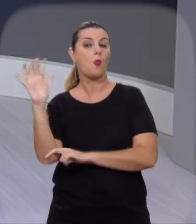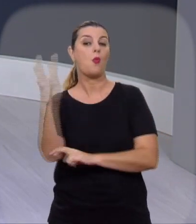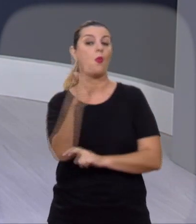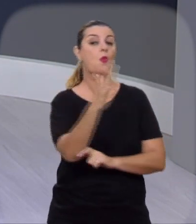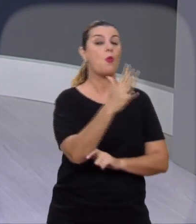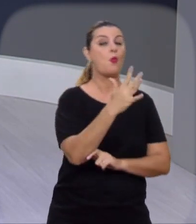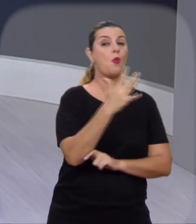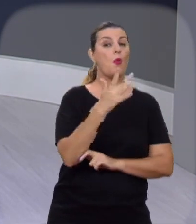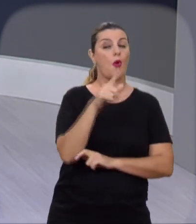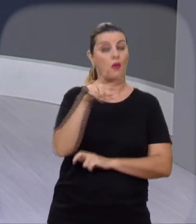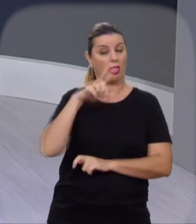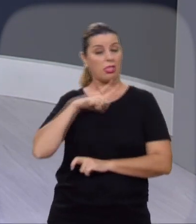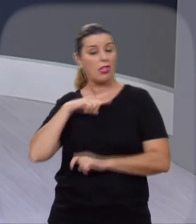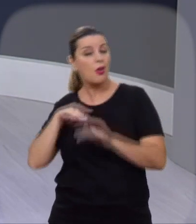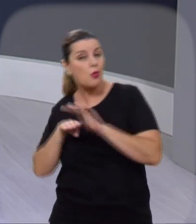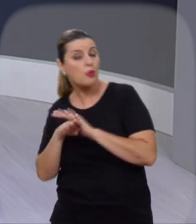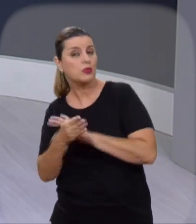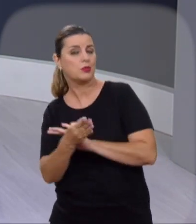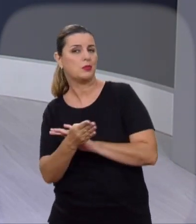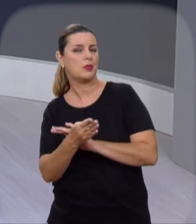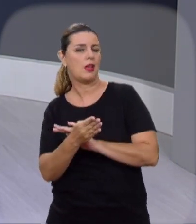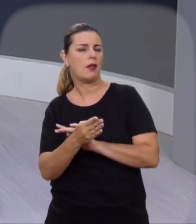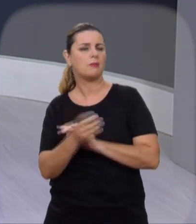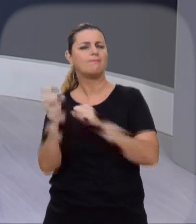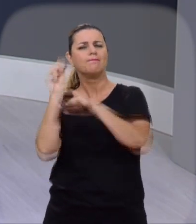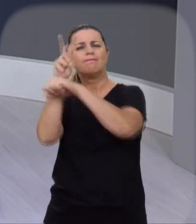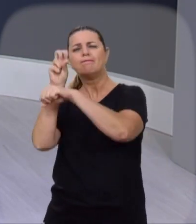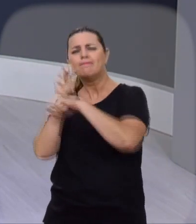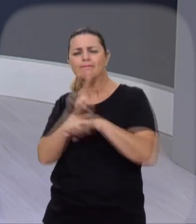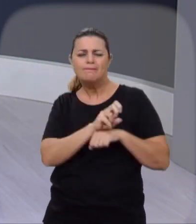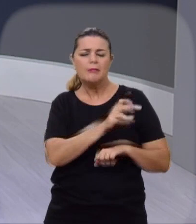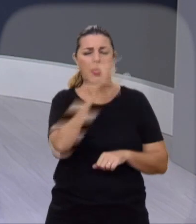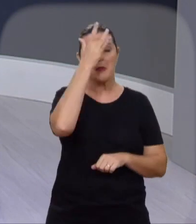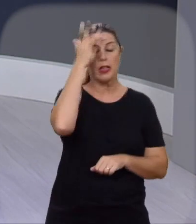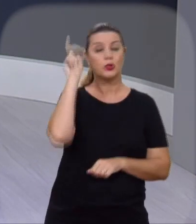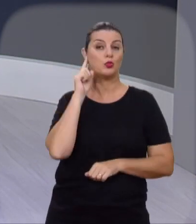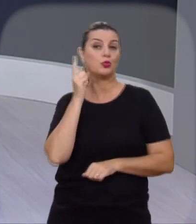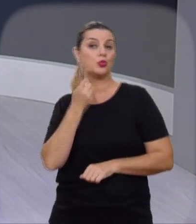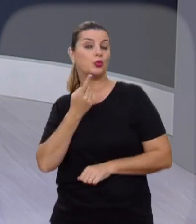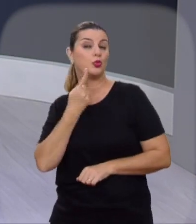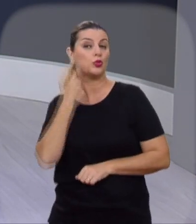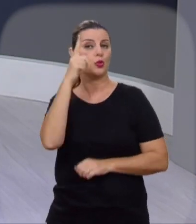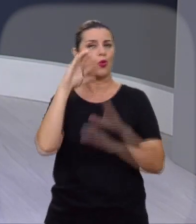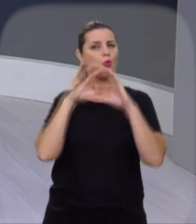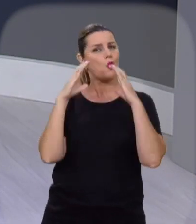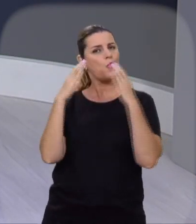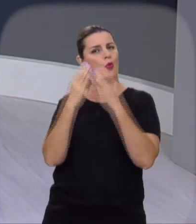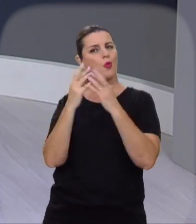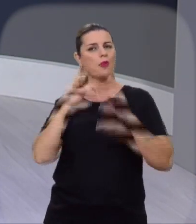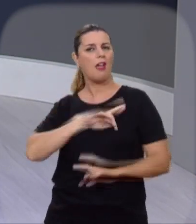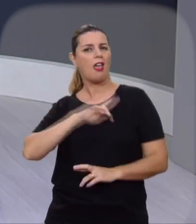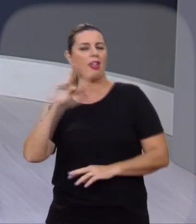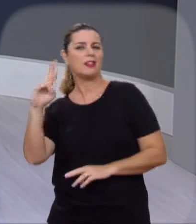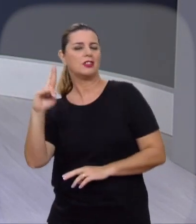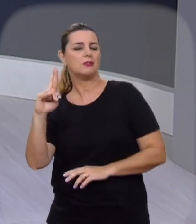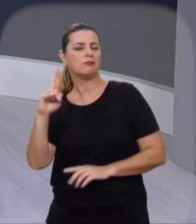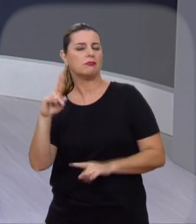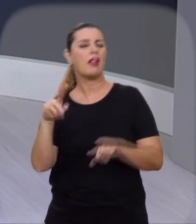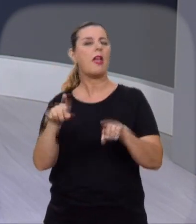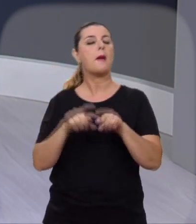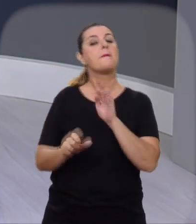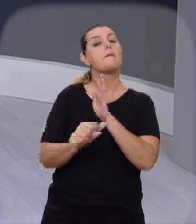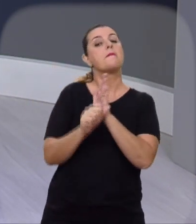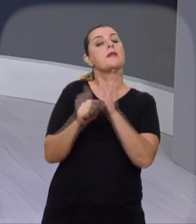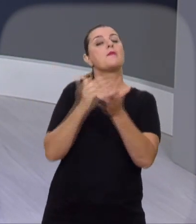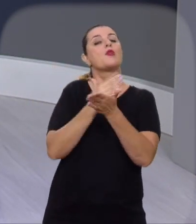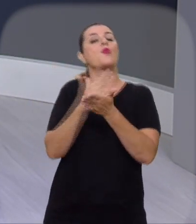ambiente que você está acostumado, né, alcançar as pessoas surdas da sua comunidade religiosa, esse é o primeiro